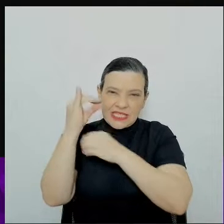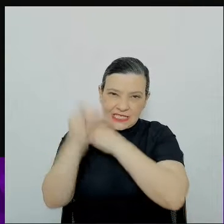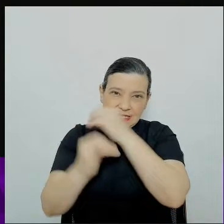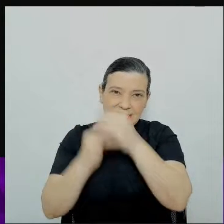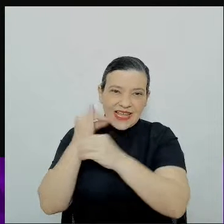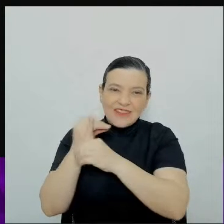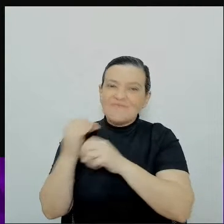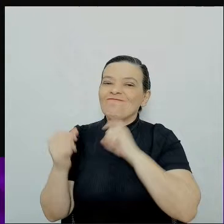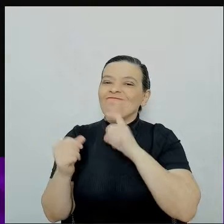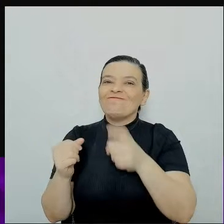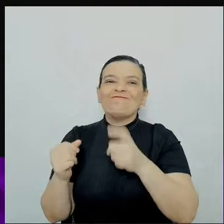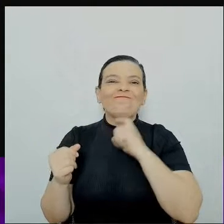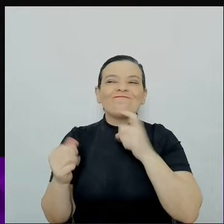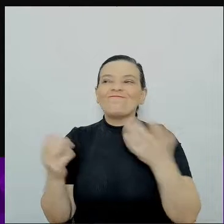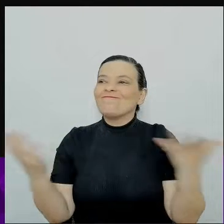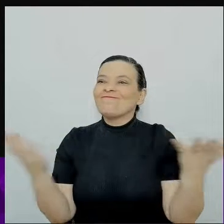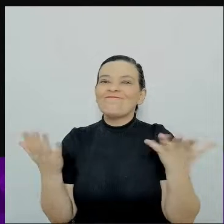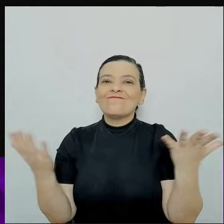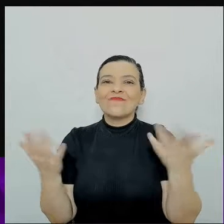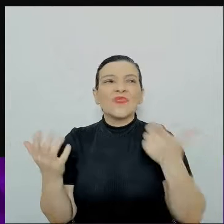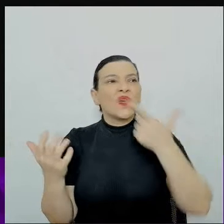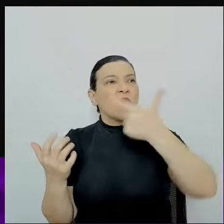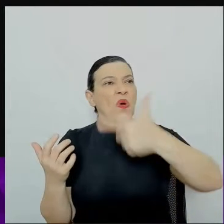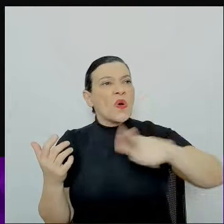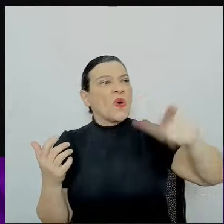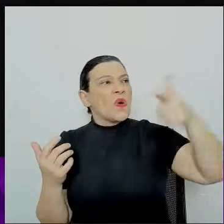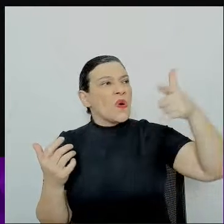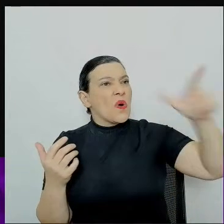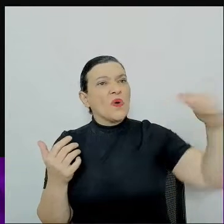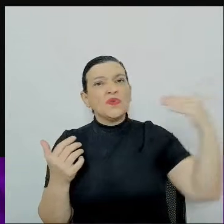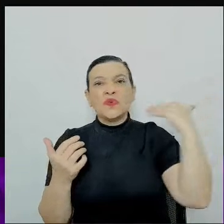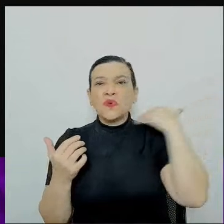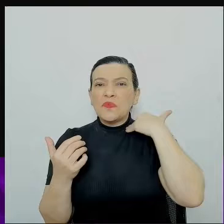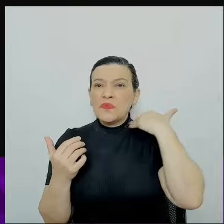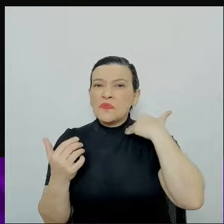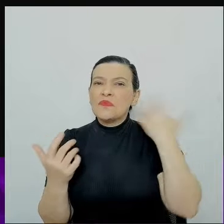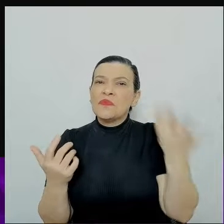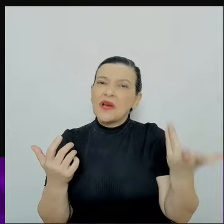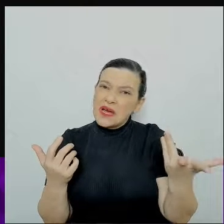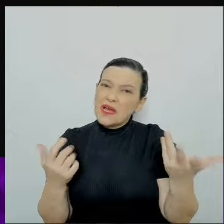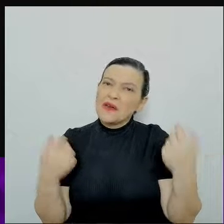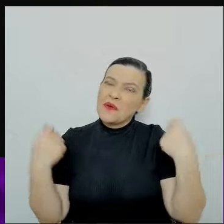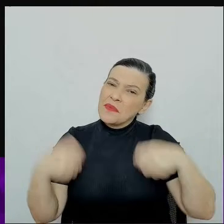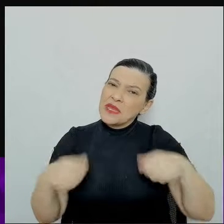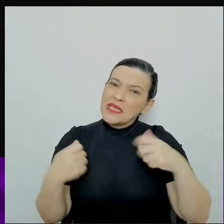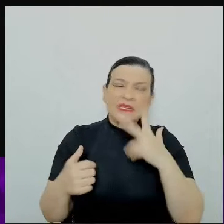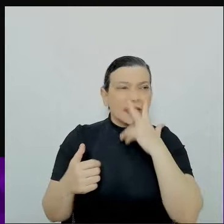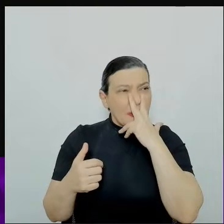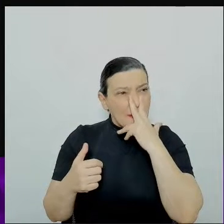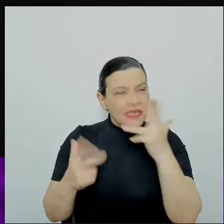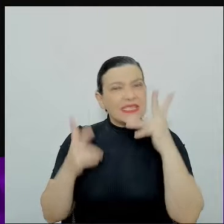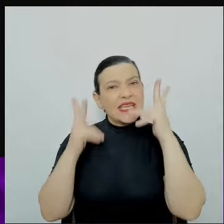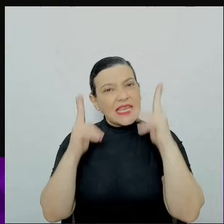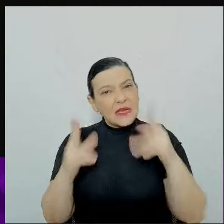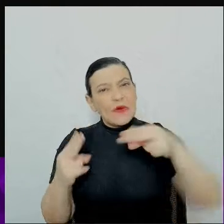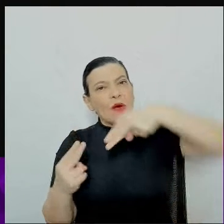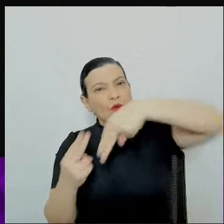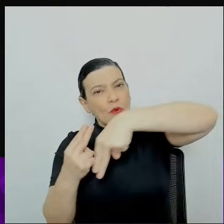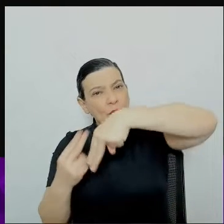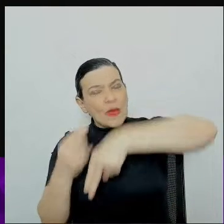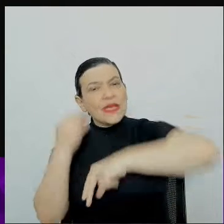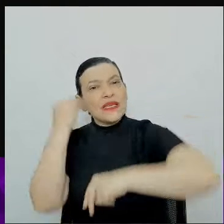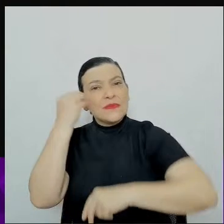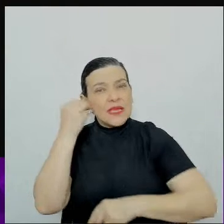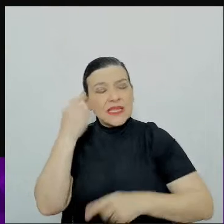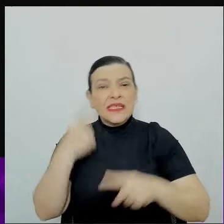se pergunta, por que os outros bancos não podem ser mais parecidos com a minha experiência com o Nubank? Porque meu provedor de